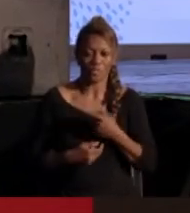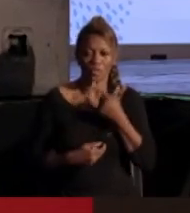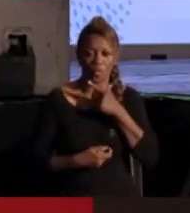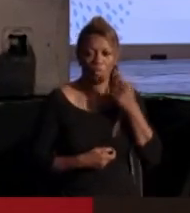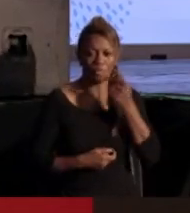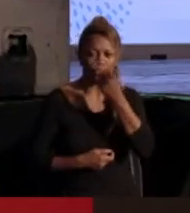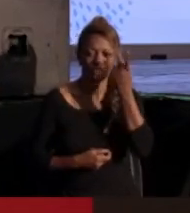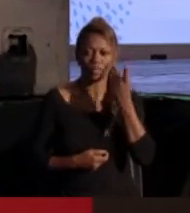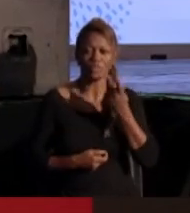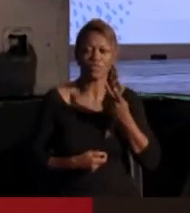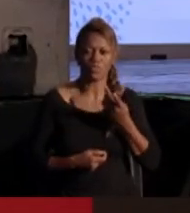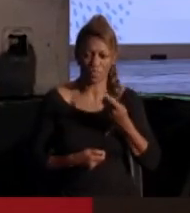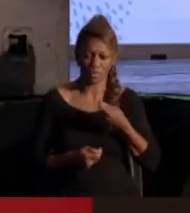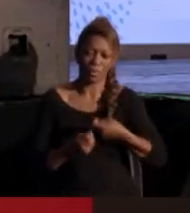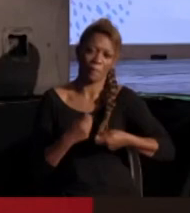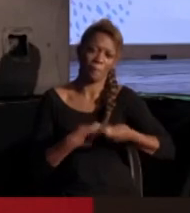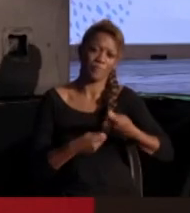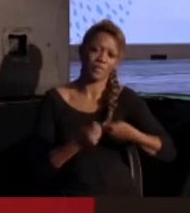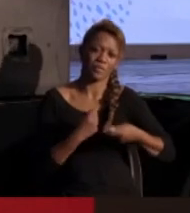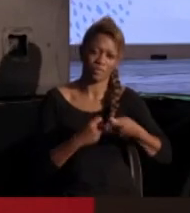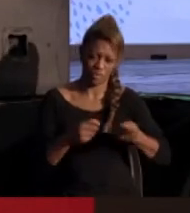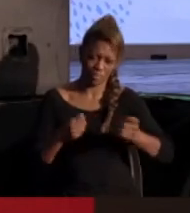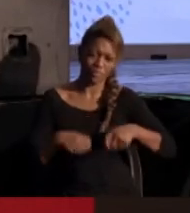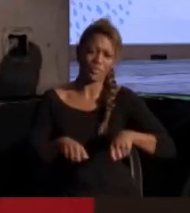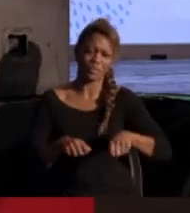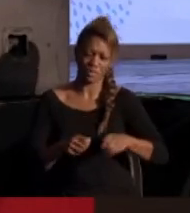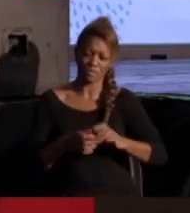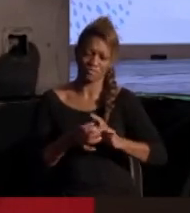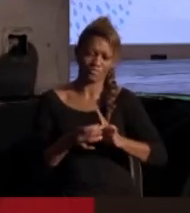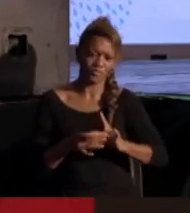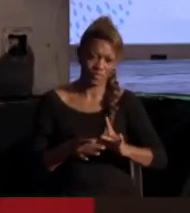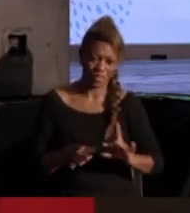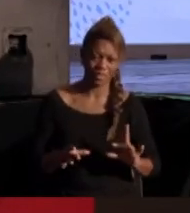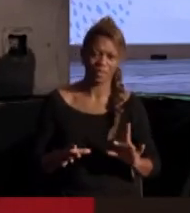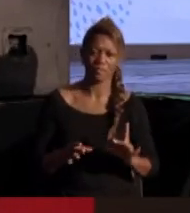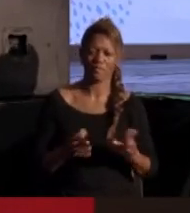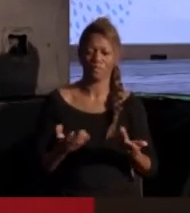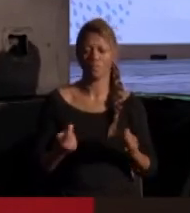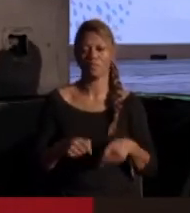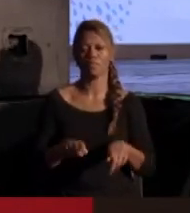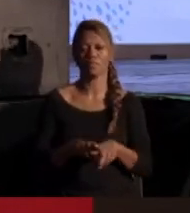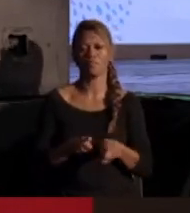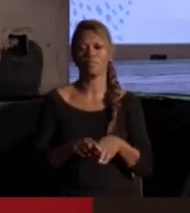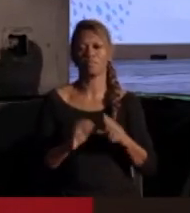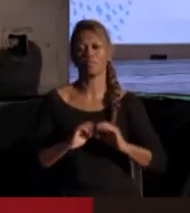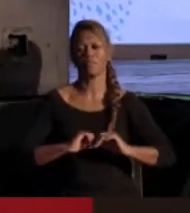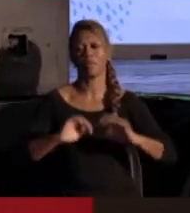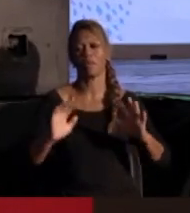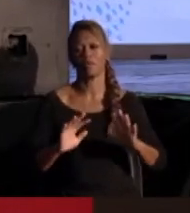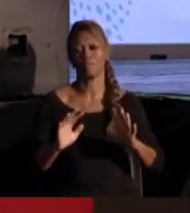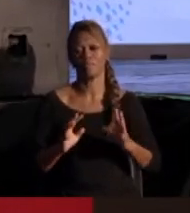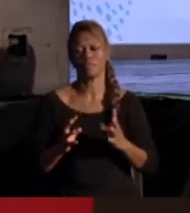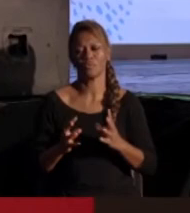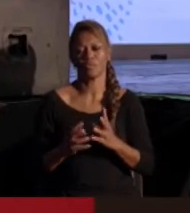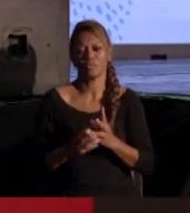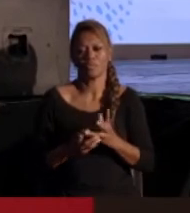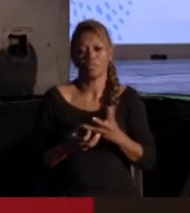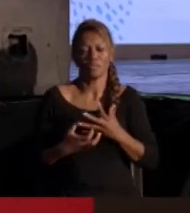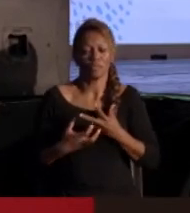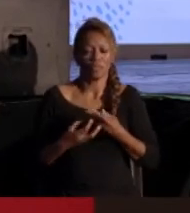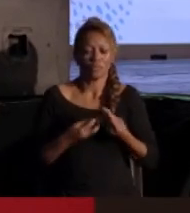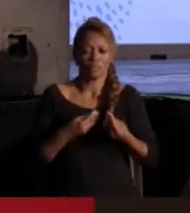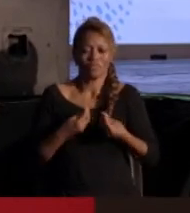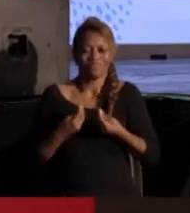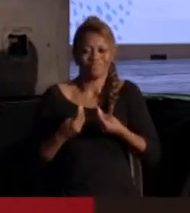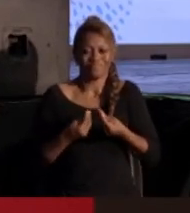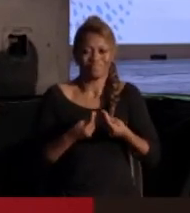isso negociado, sem que isso seja permitido, né? Então, há também claramente aqui um sensualismo, mas há